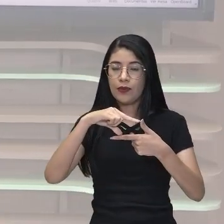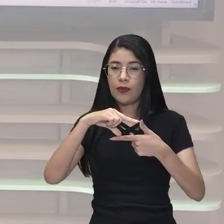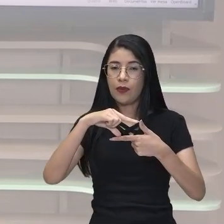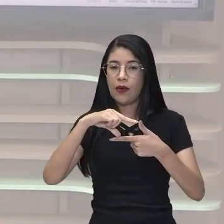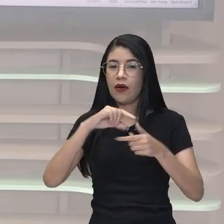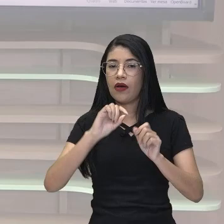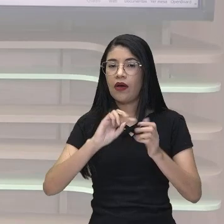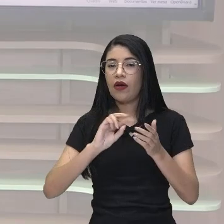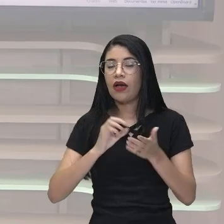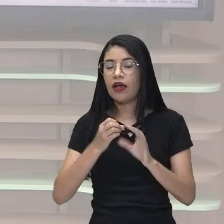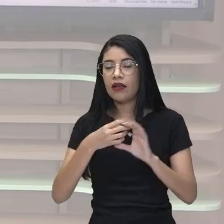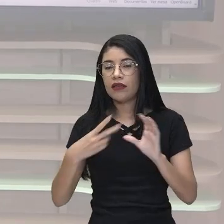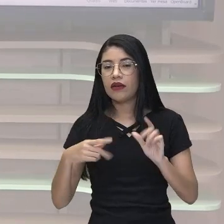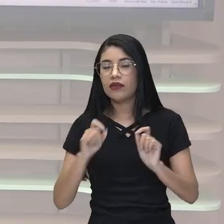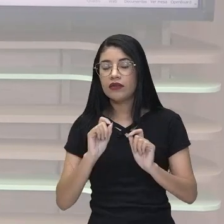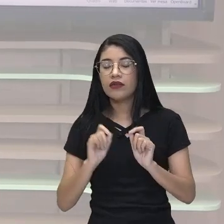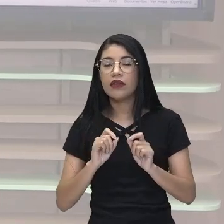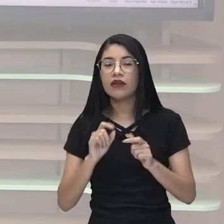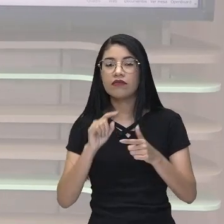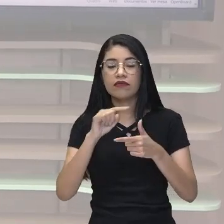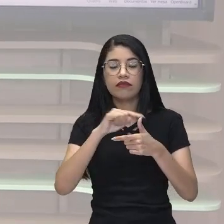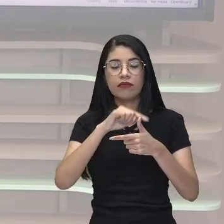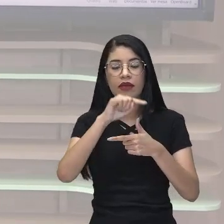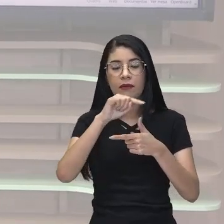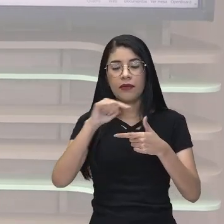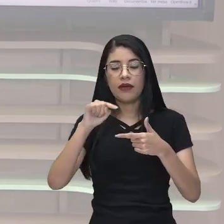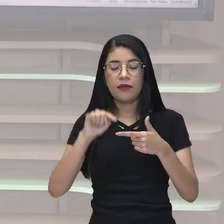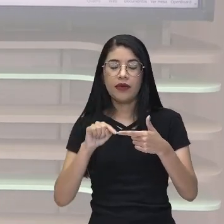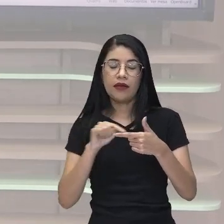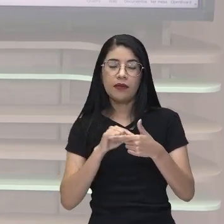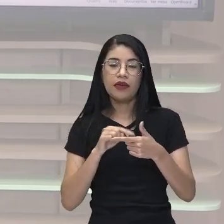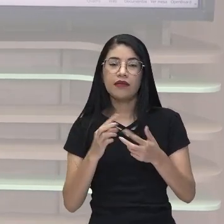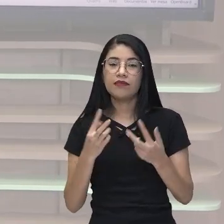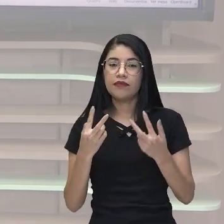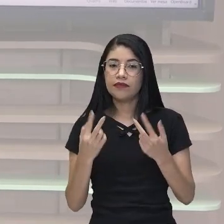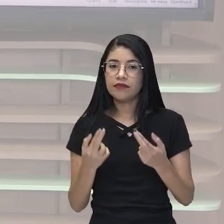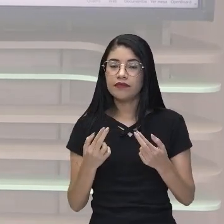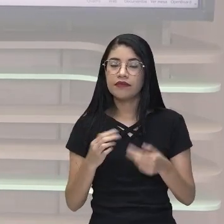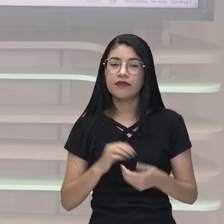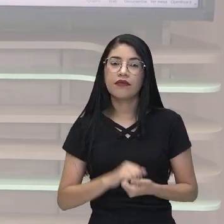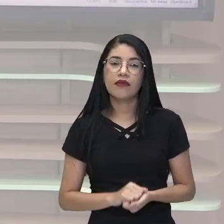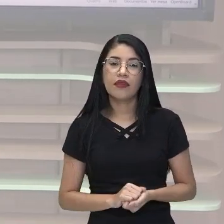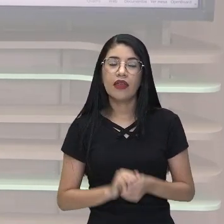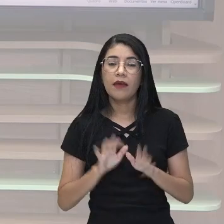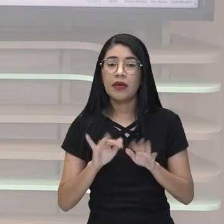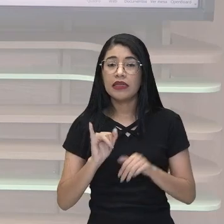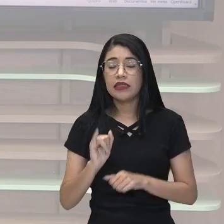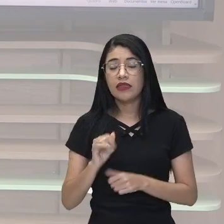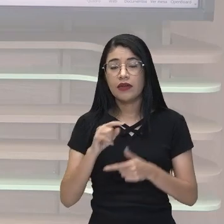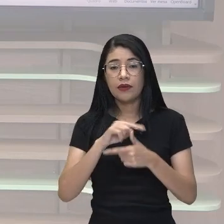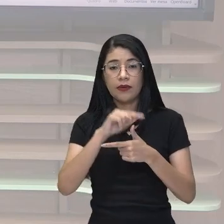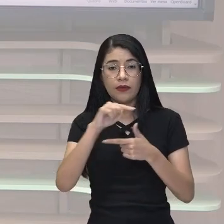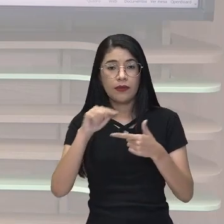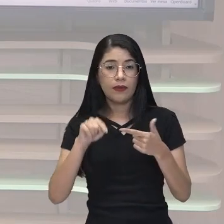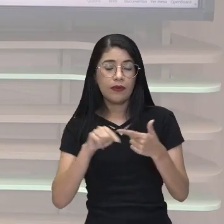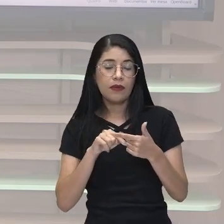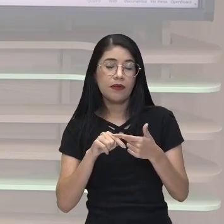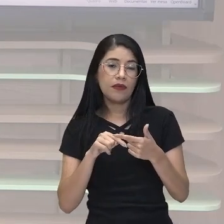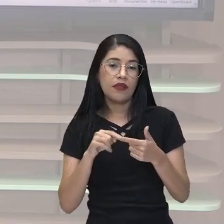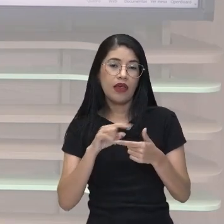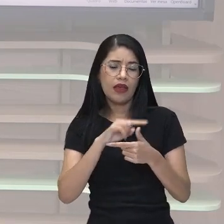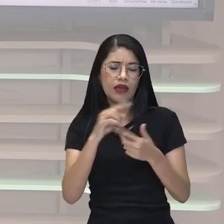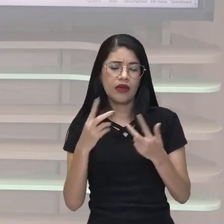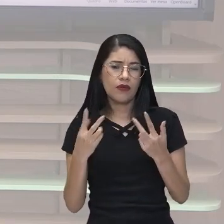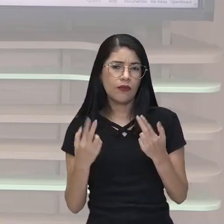é justamente ter os 4 lados iguais. Ora, se o quadrado possui 4 lados e todos eles